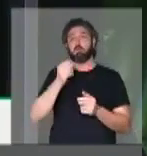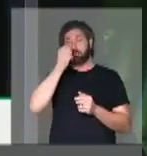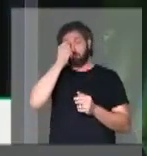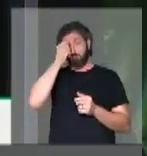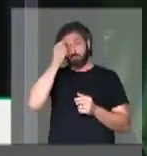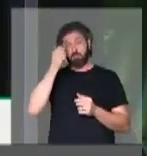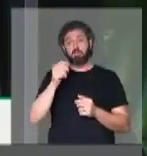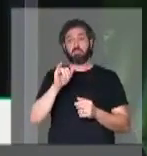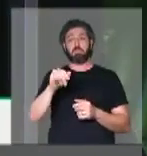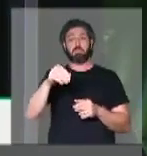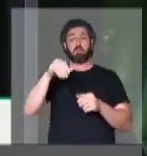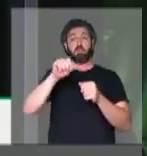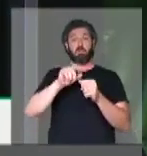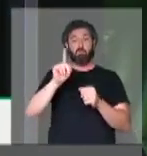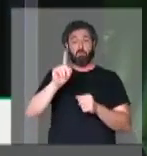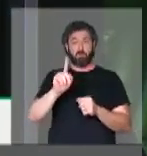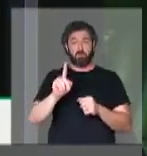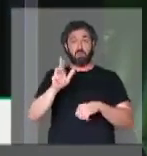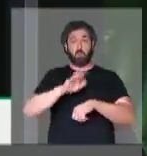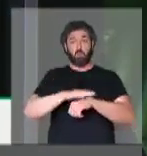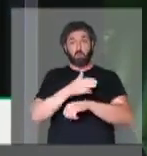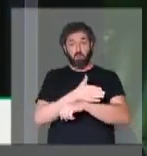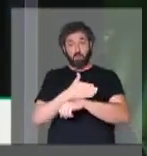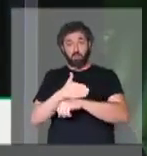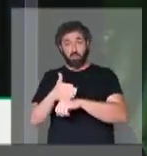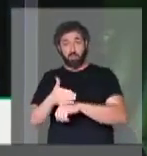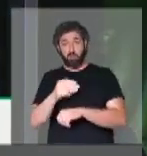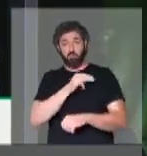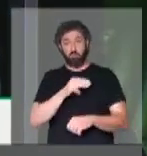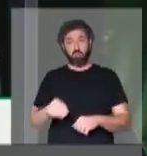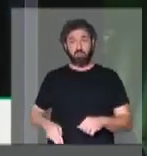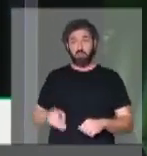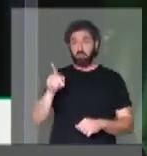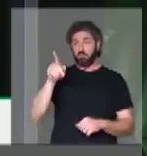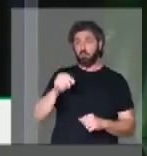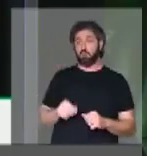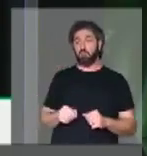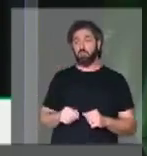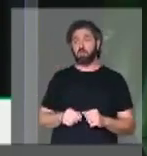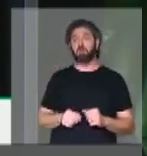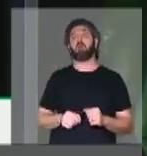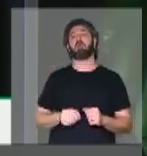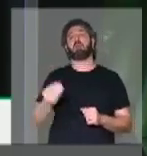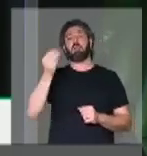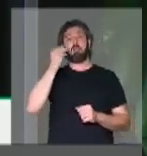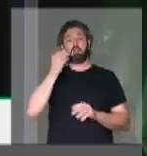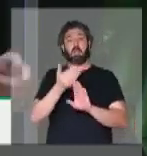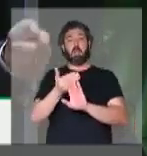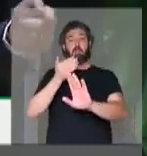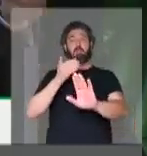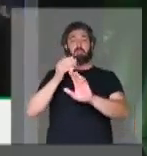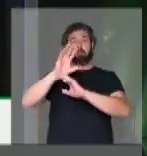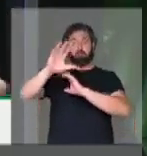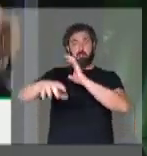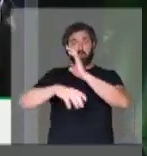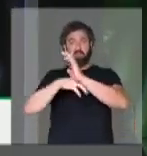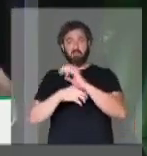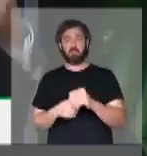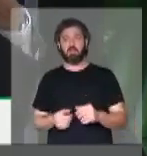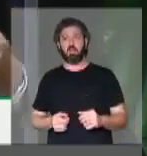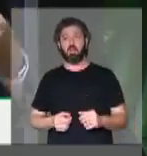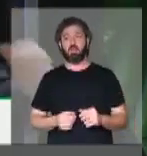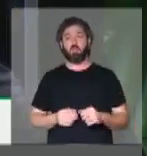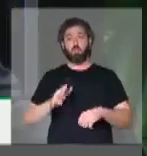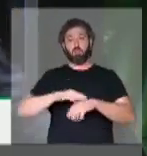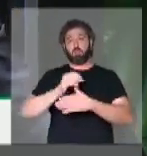não for apreciada no tempo estabelecido ministro patrús uma um pedido de licença ambiental por